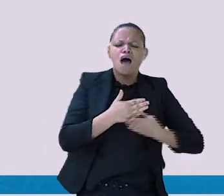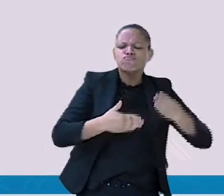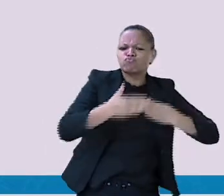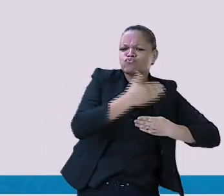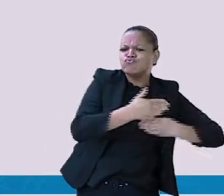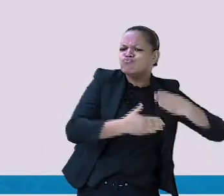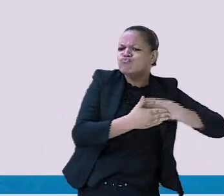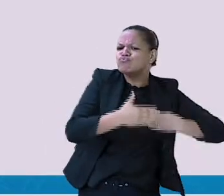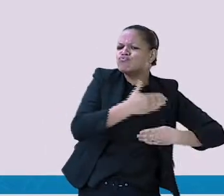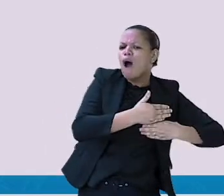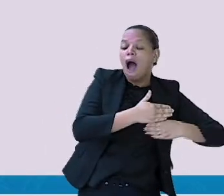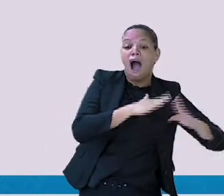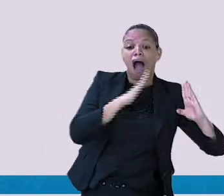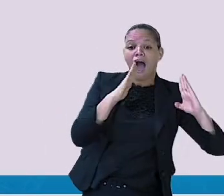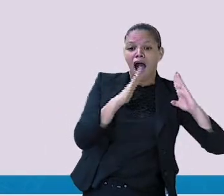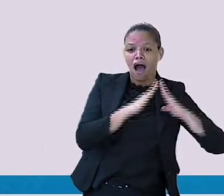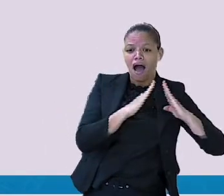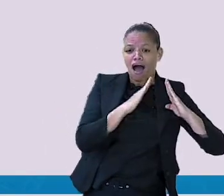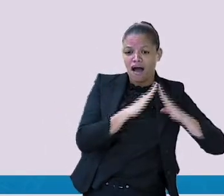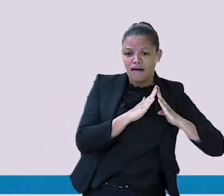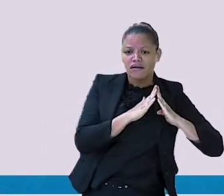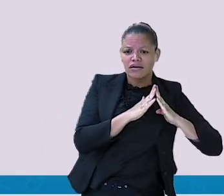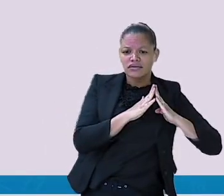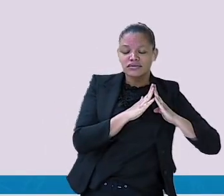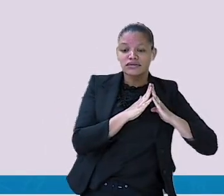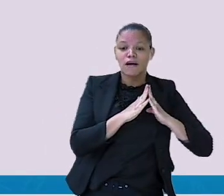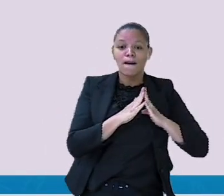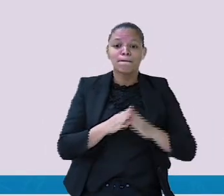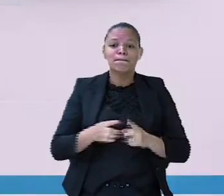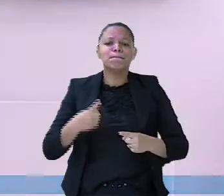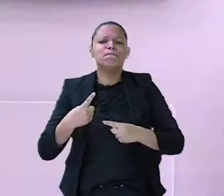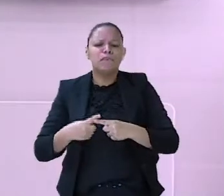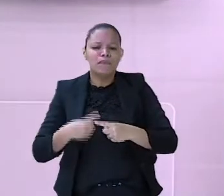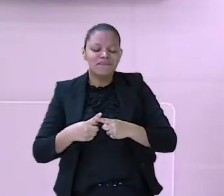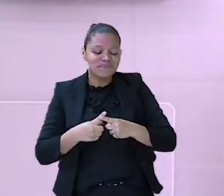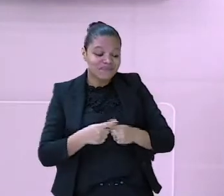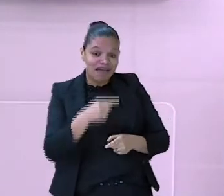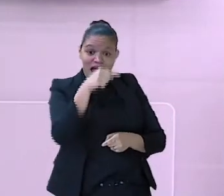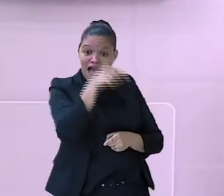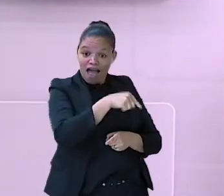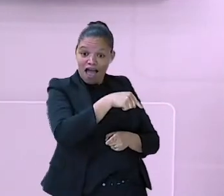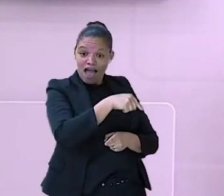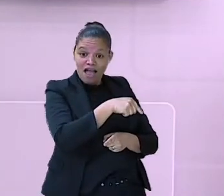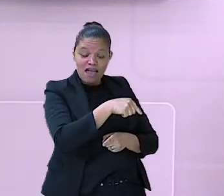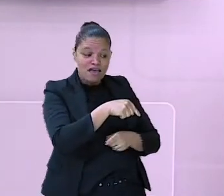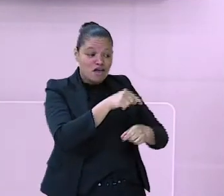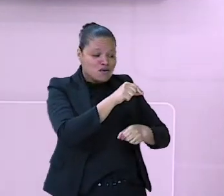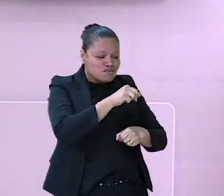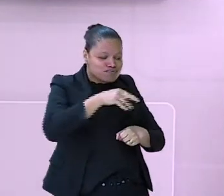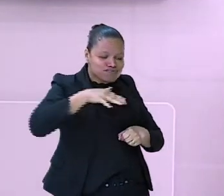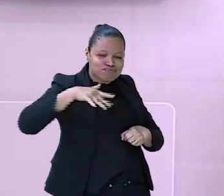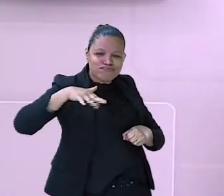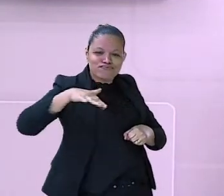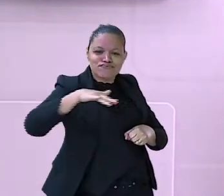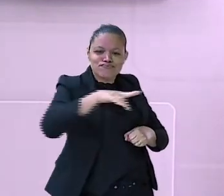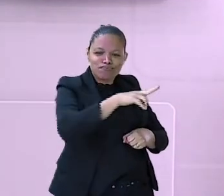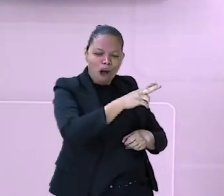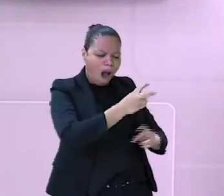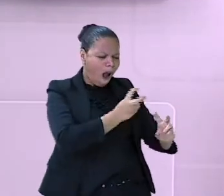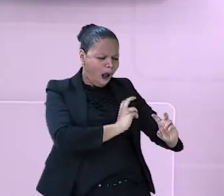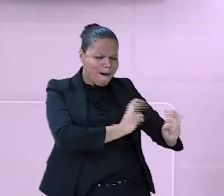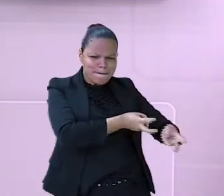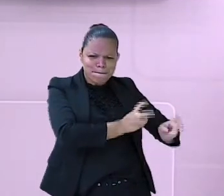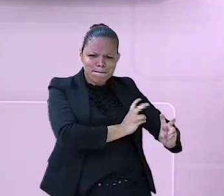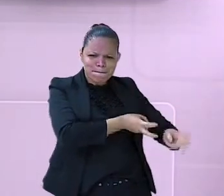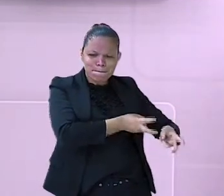plantar, explorar, então os portugueses, nós estudamos lá no descobrimento do Brasil, que eles se fixaram em terras brasileiras